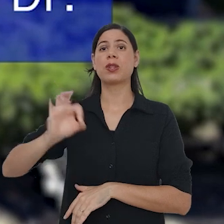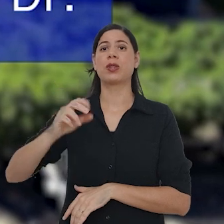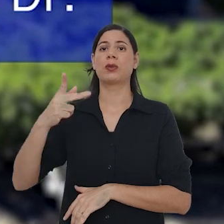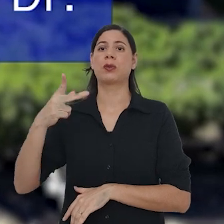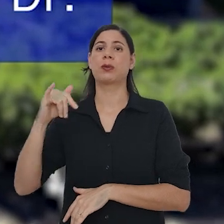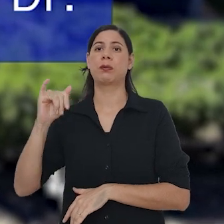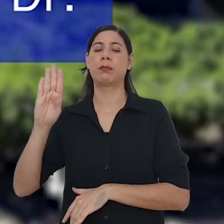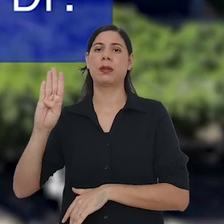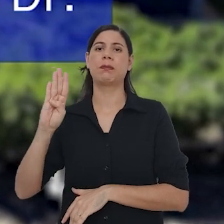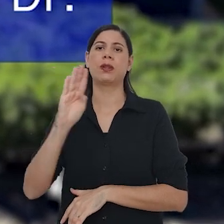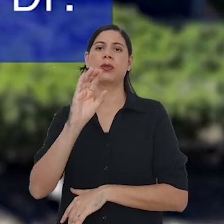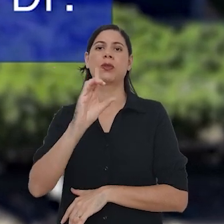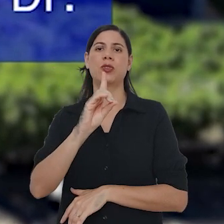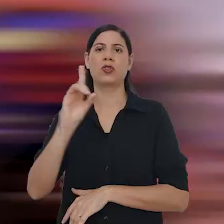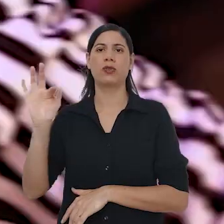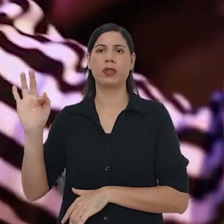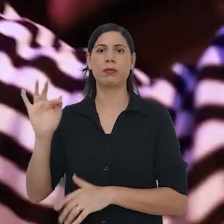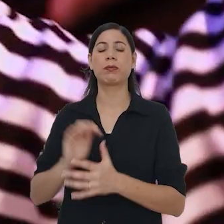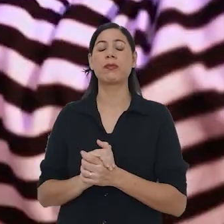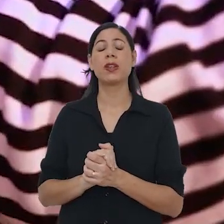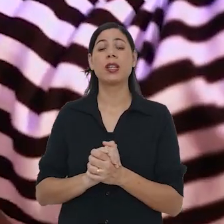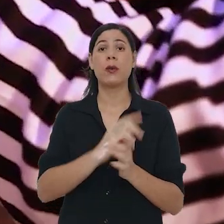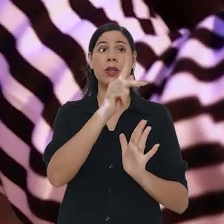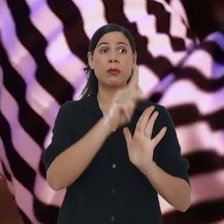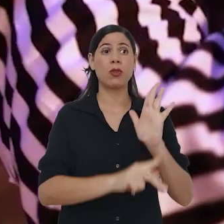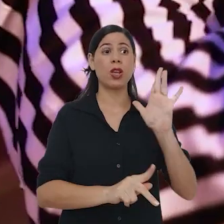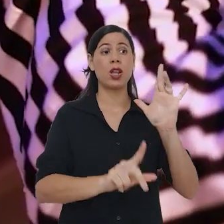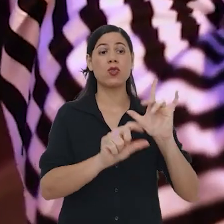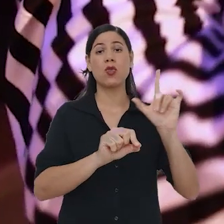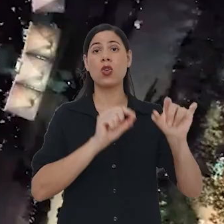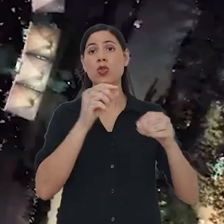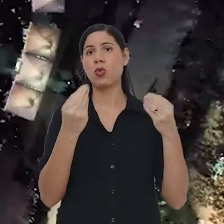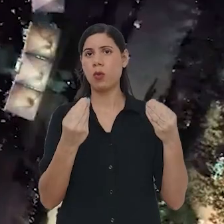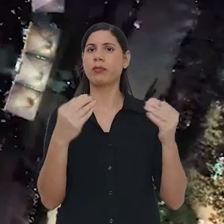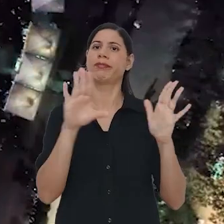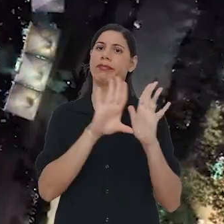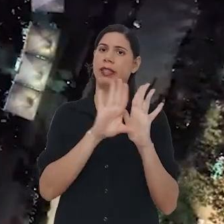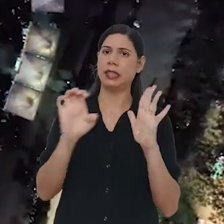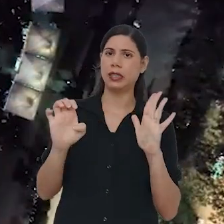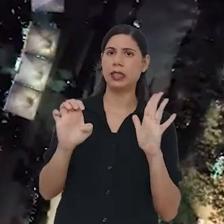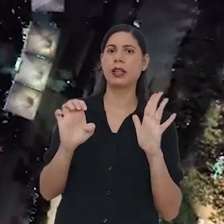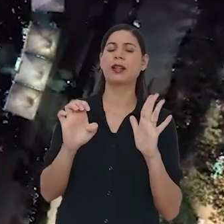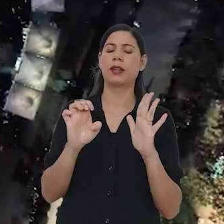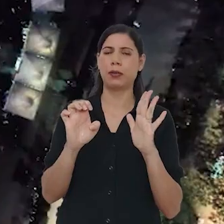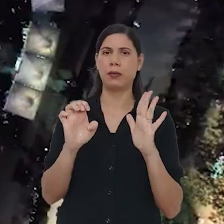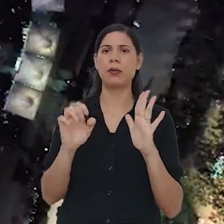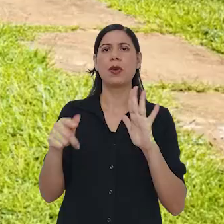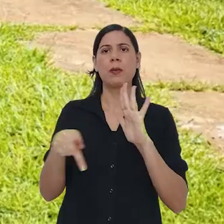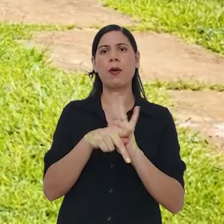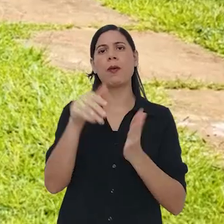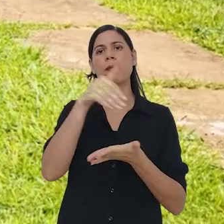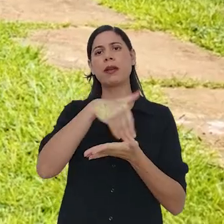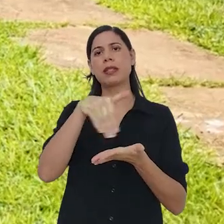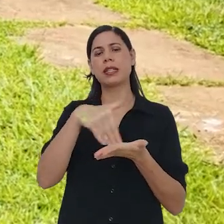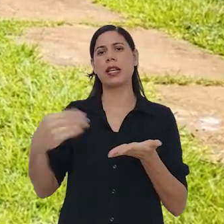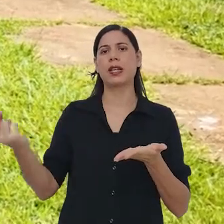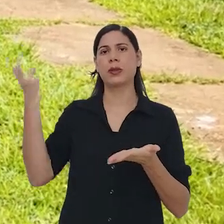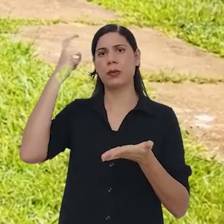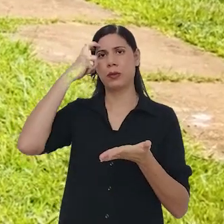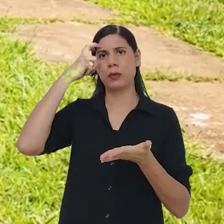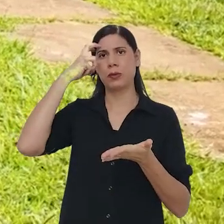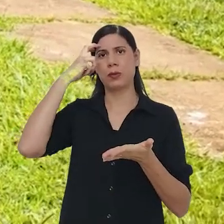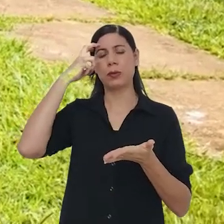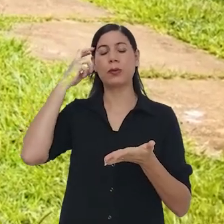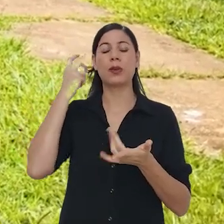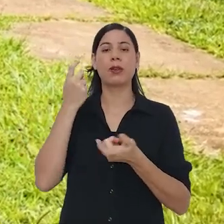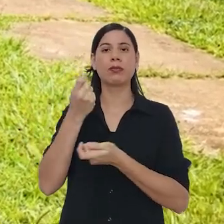unidade federativa. Os projetos de cultura são selecionados por meio de editais públicos, lançados pela Secretaria